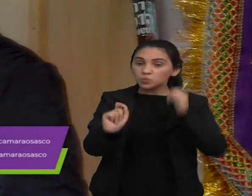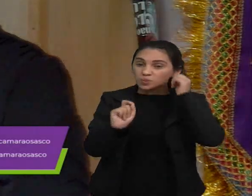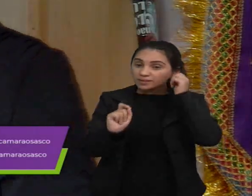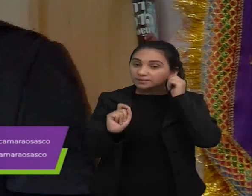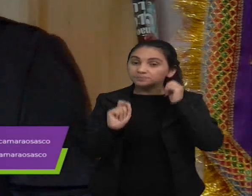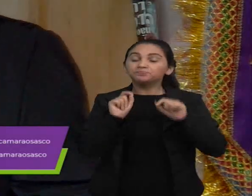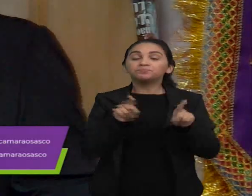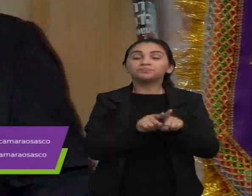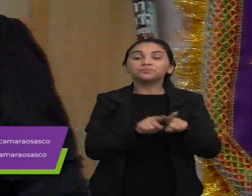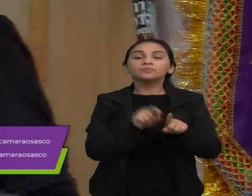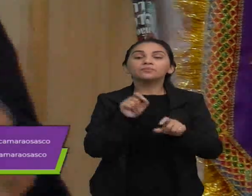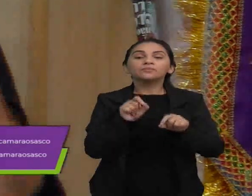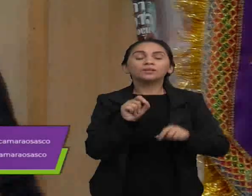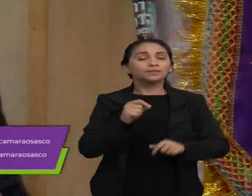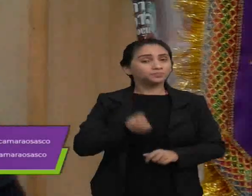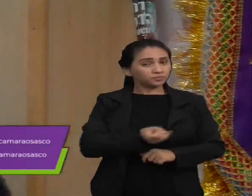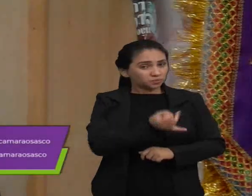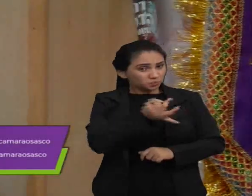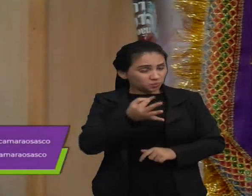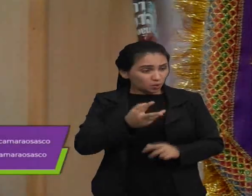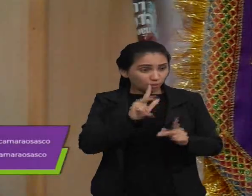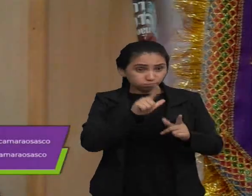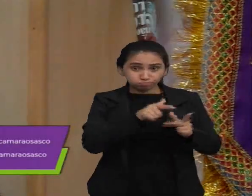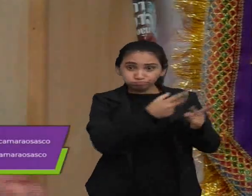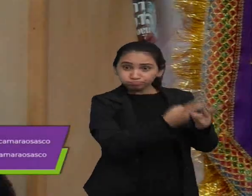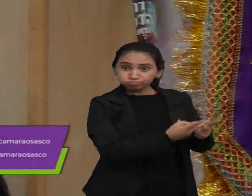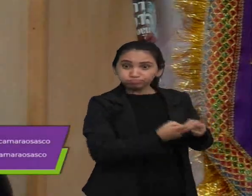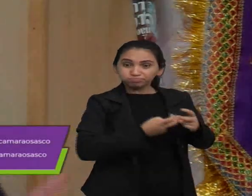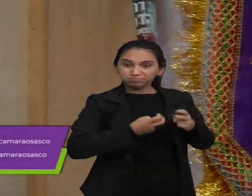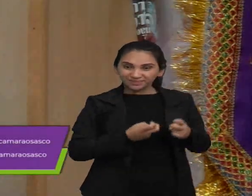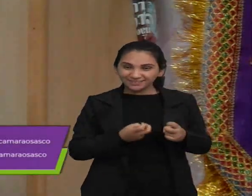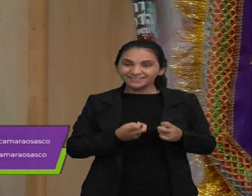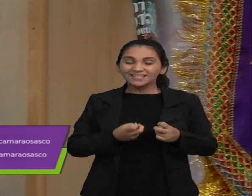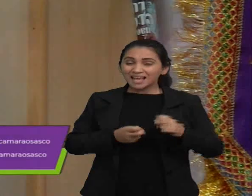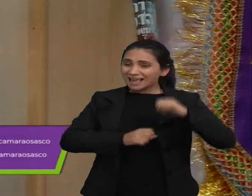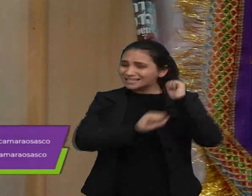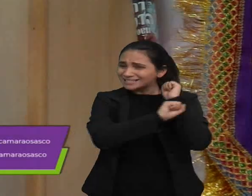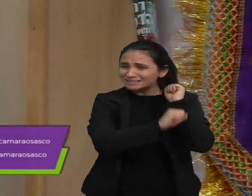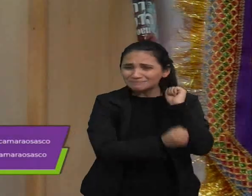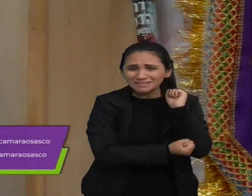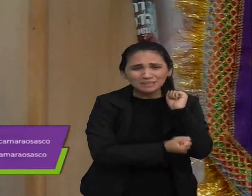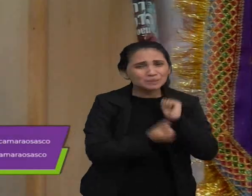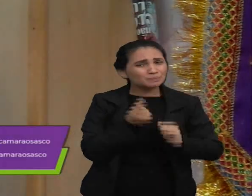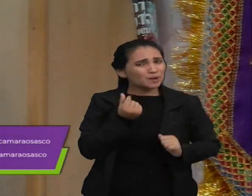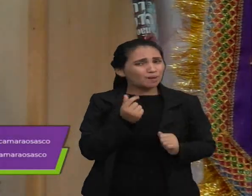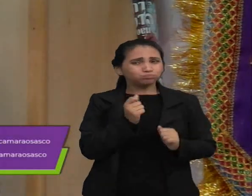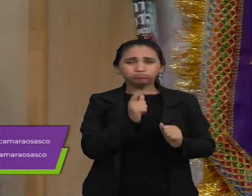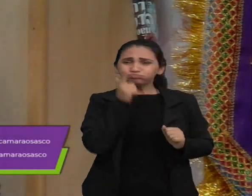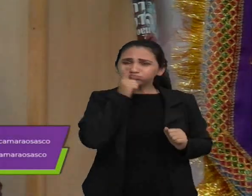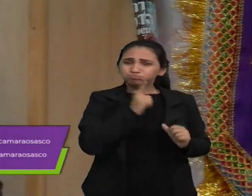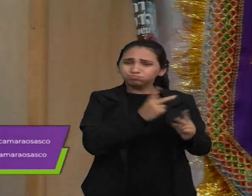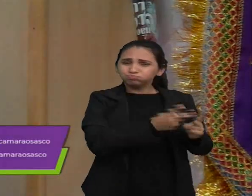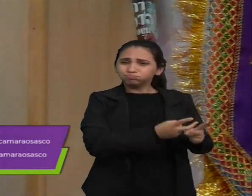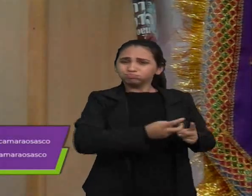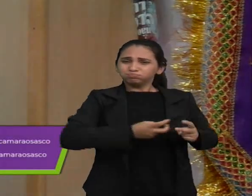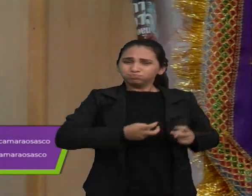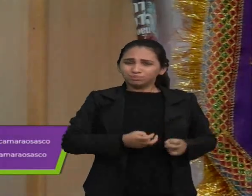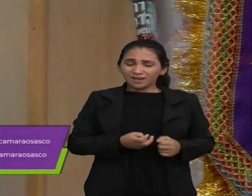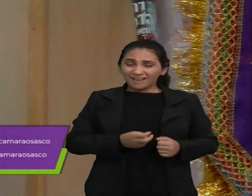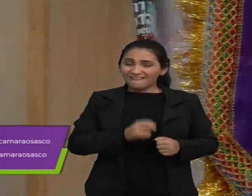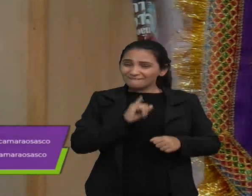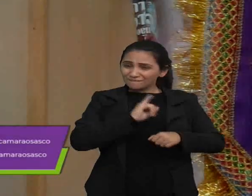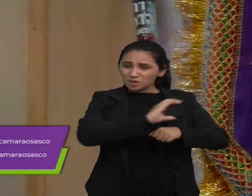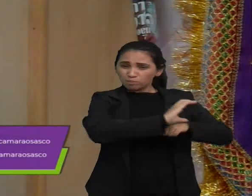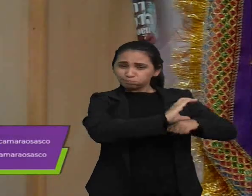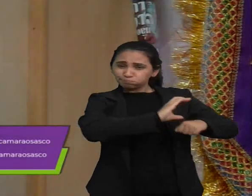válido de falar o quanto que lucra e é uma empresa extremamente lucrativa e aí no plano de investimento dessa